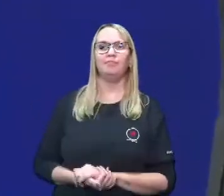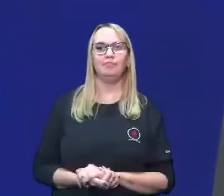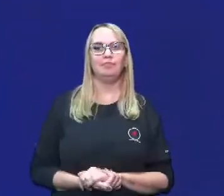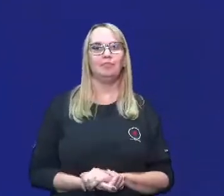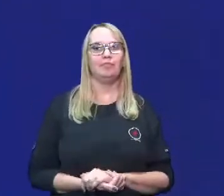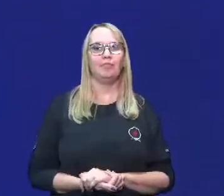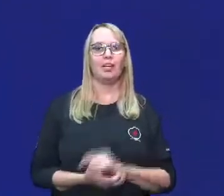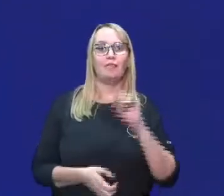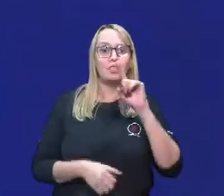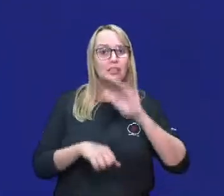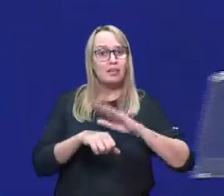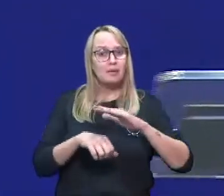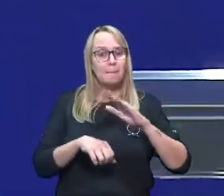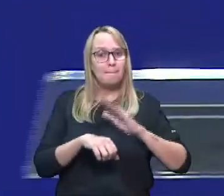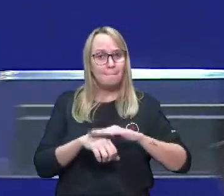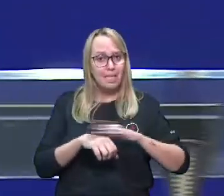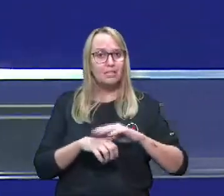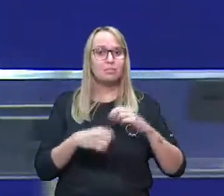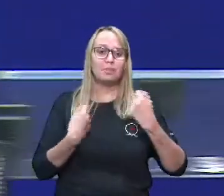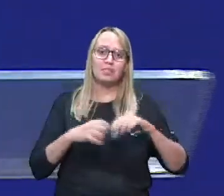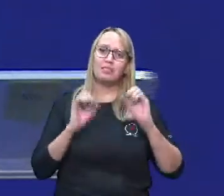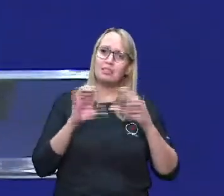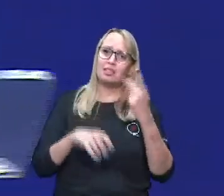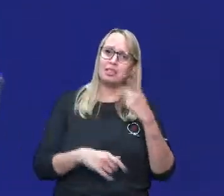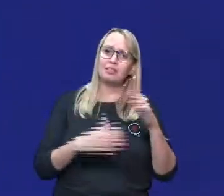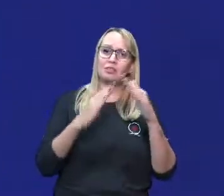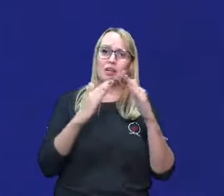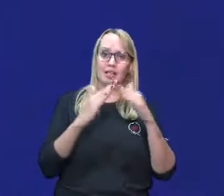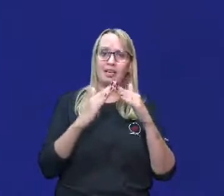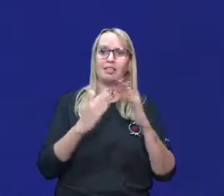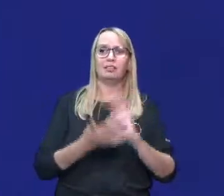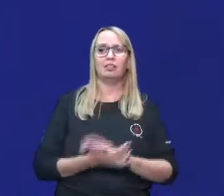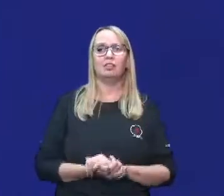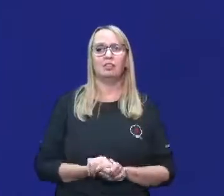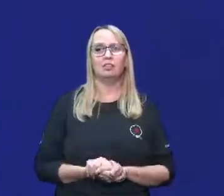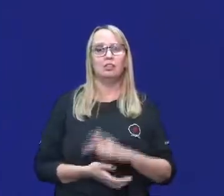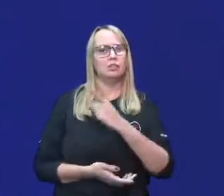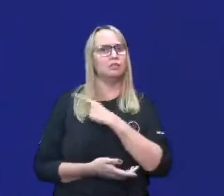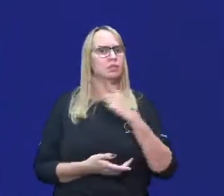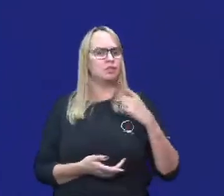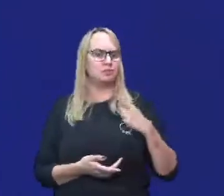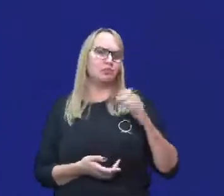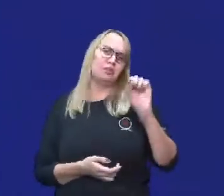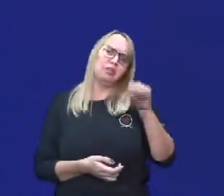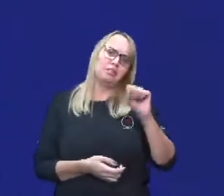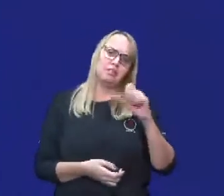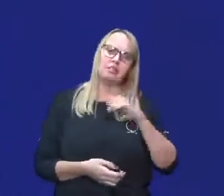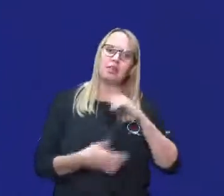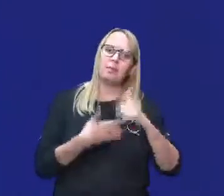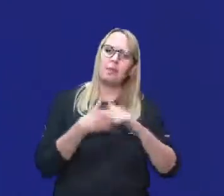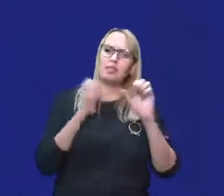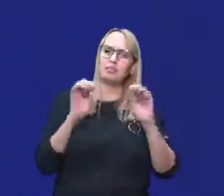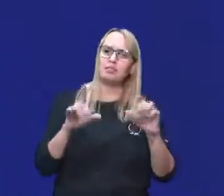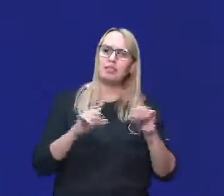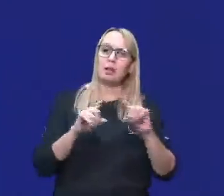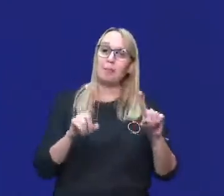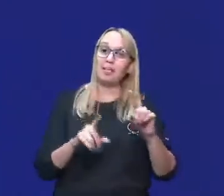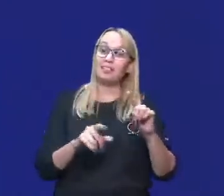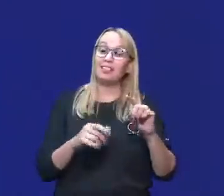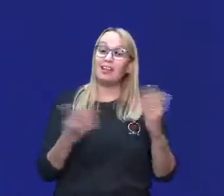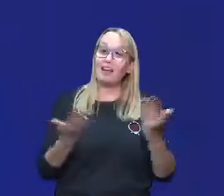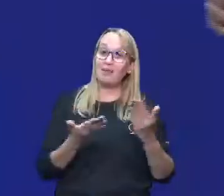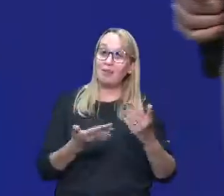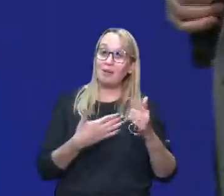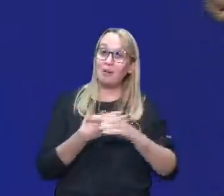É você que tem que ensinar na sua casa, além daqui, é lógico, os pastores têm essa missão, mas agora eu estou transferindo para a tua